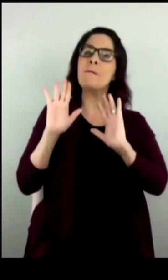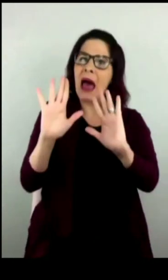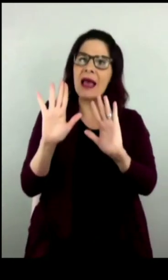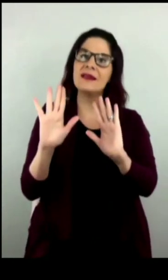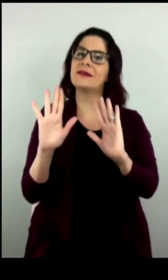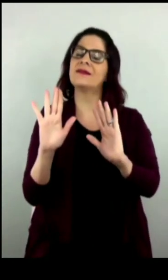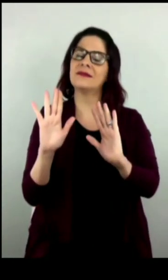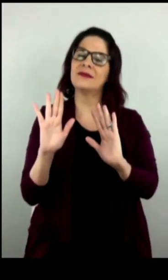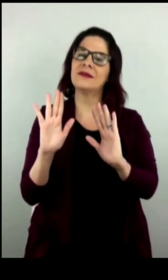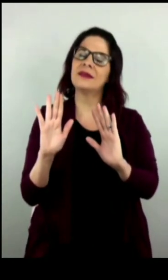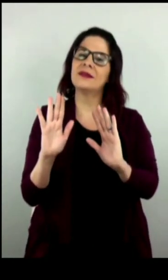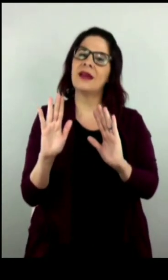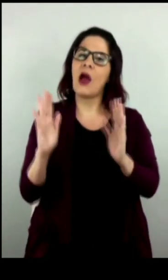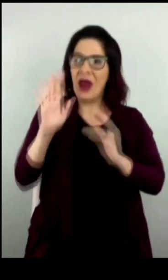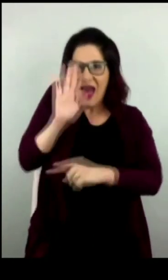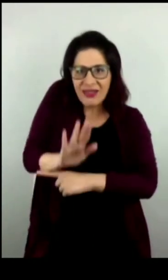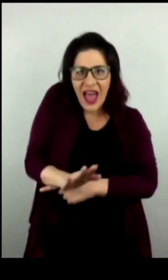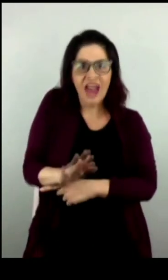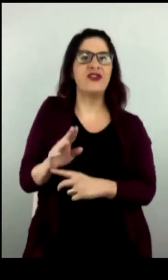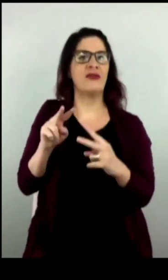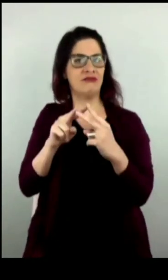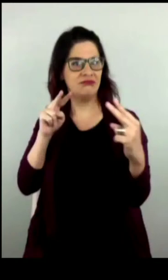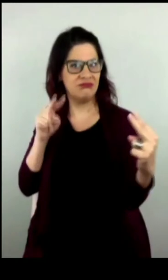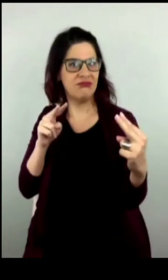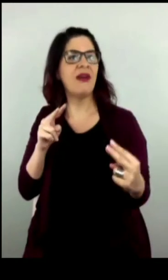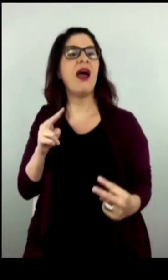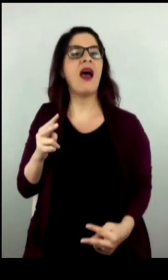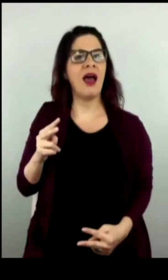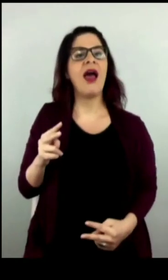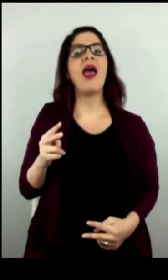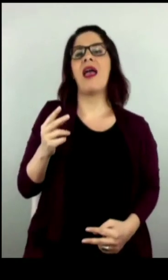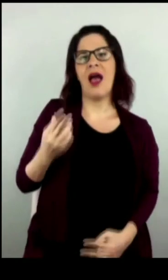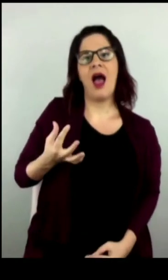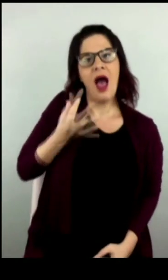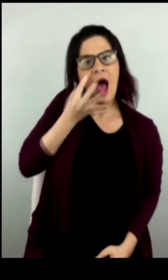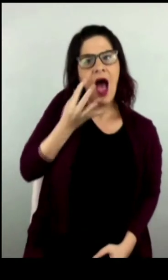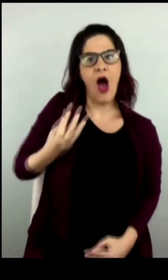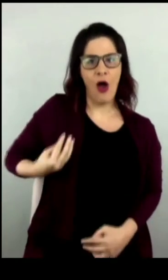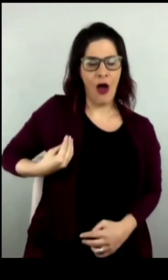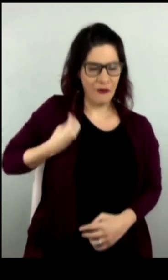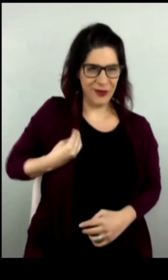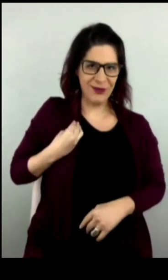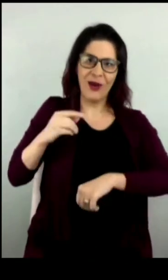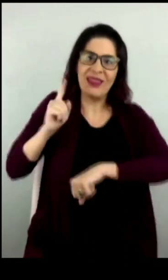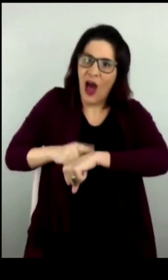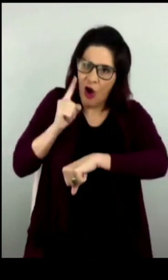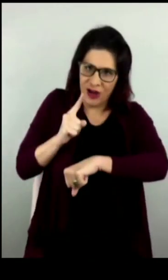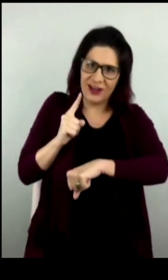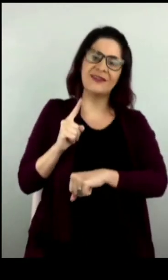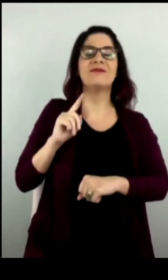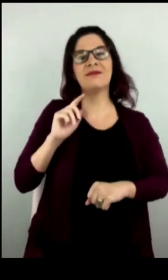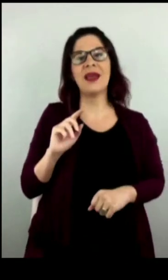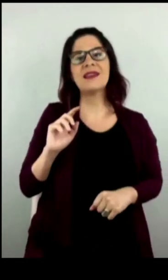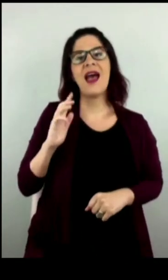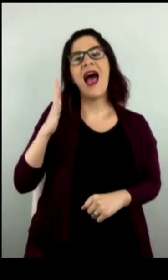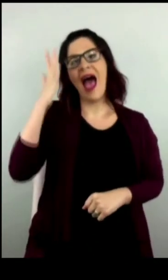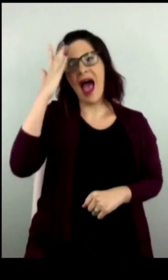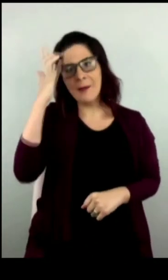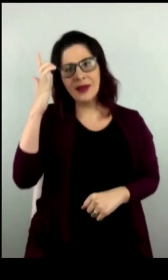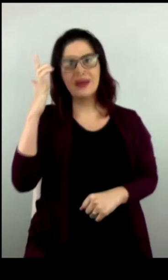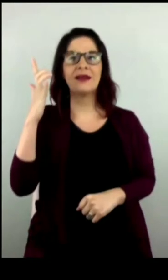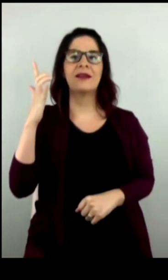brasileiro com Mariana Lacerda e Véronique Ballot, e amanhã a Masterclass com o Carlos